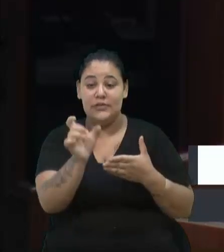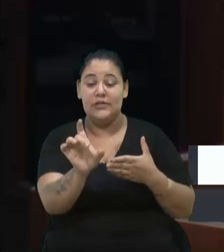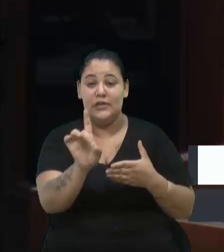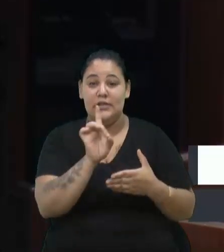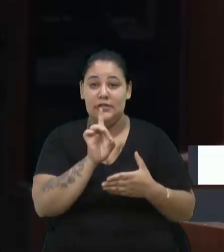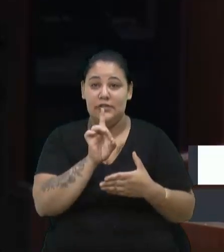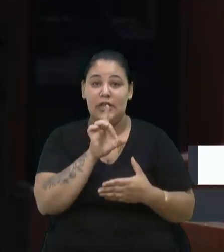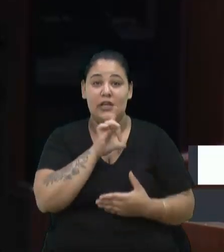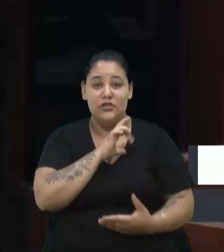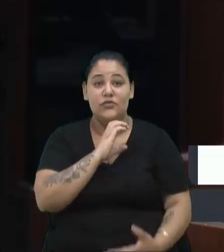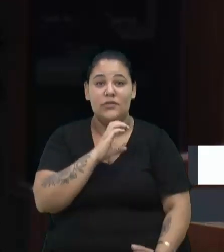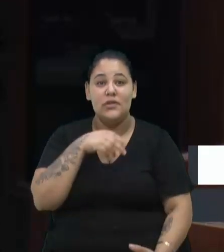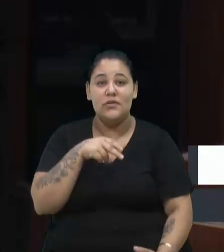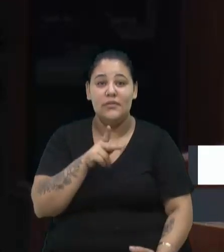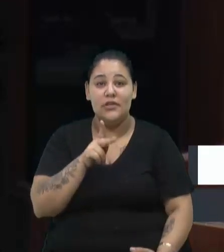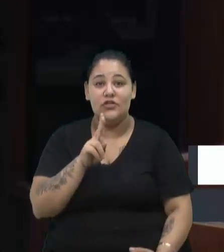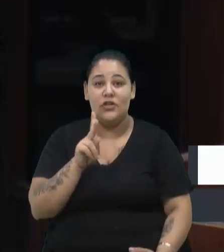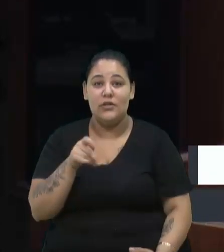um CNPJ.